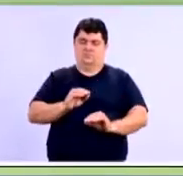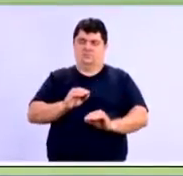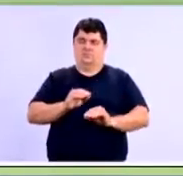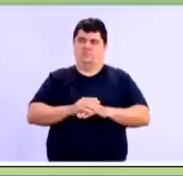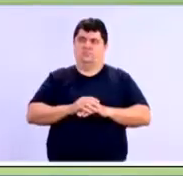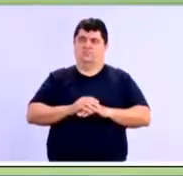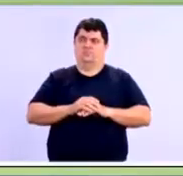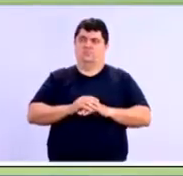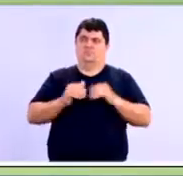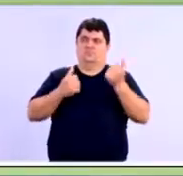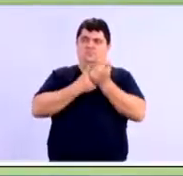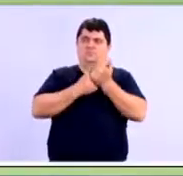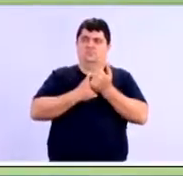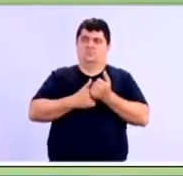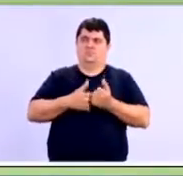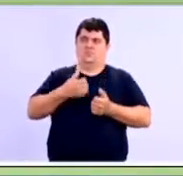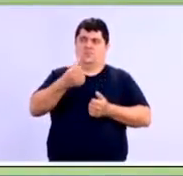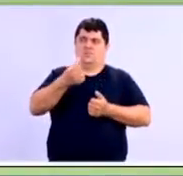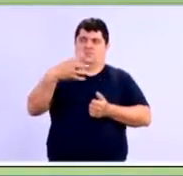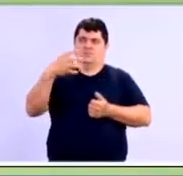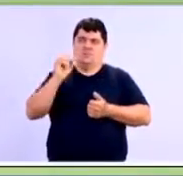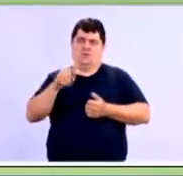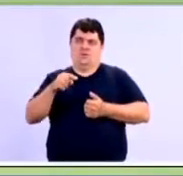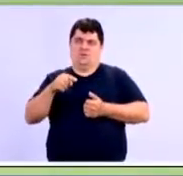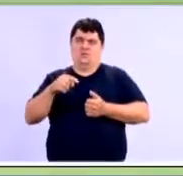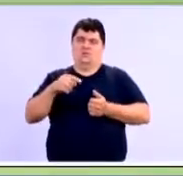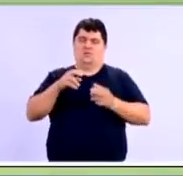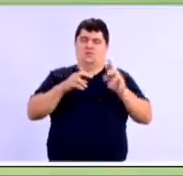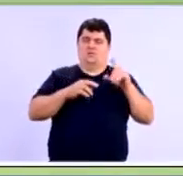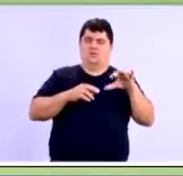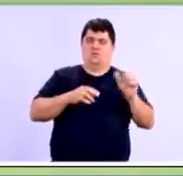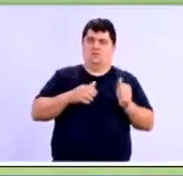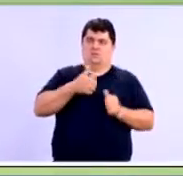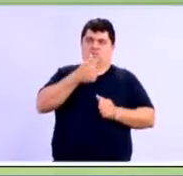Qual é o meu resultado bruto? 64 mil. Qual é a minha receita líquida?